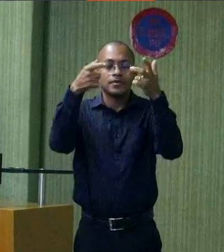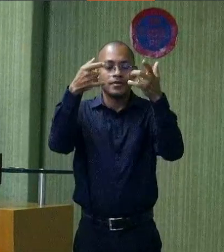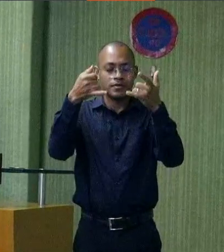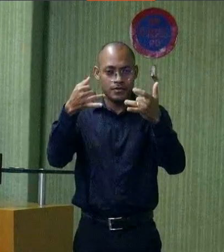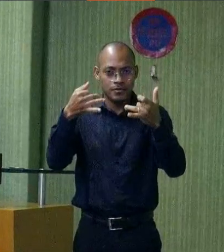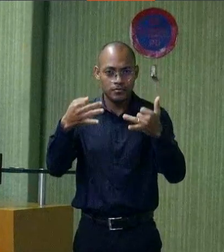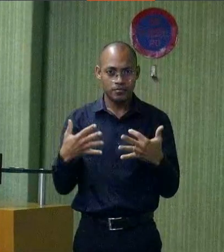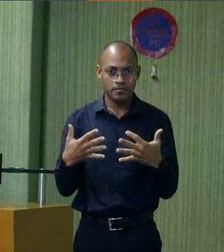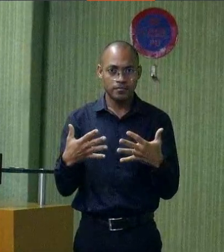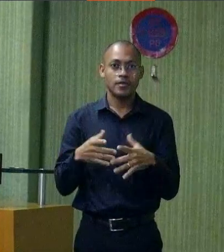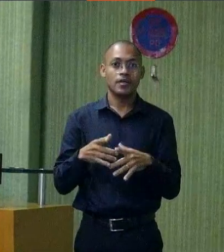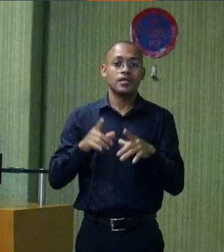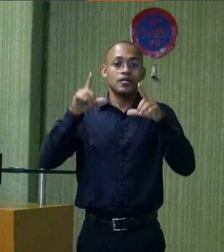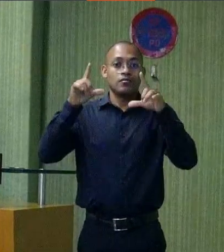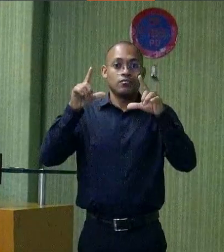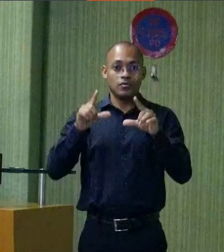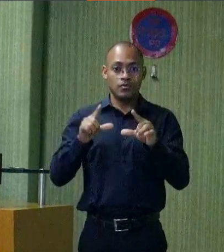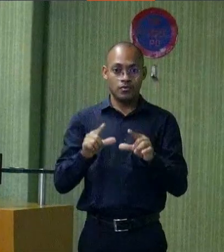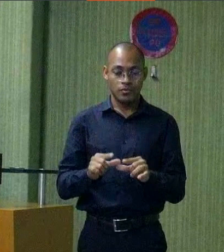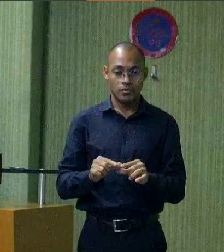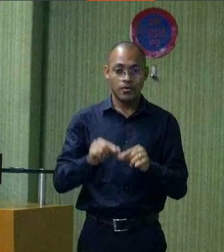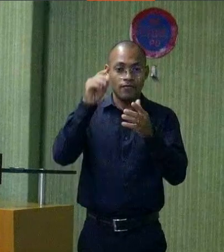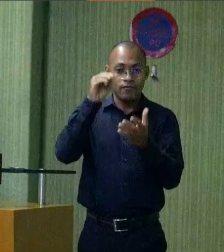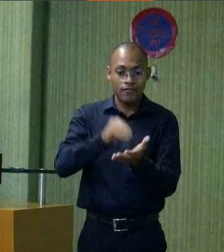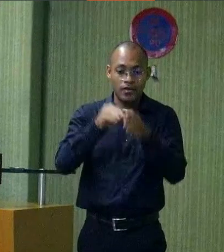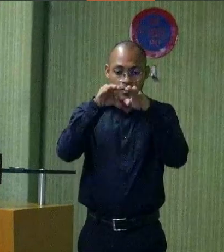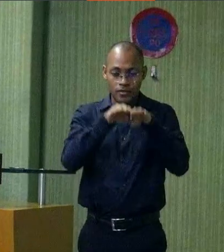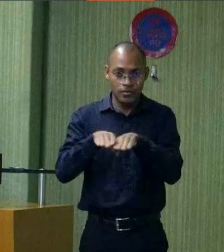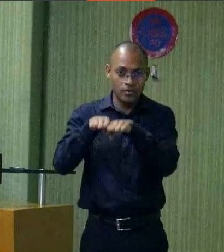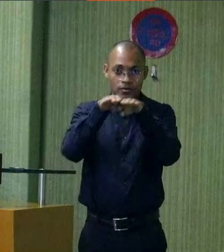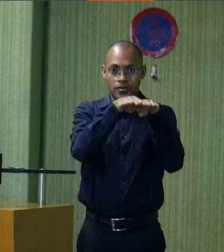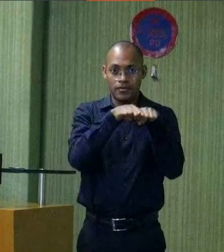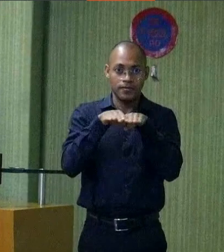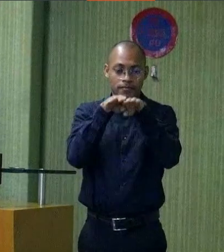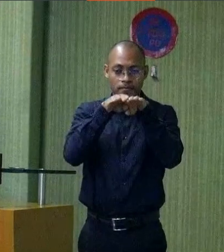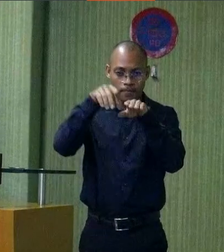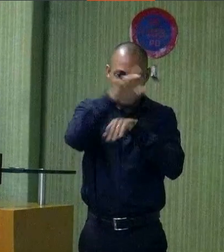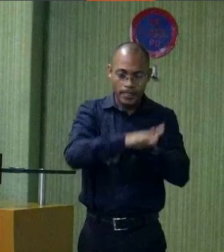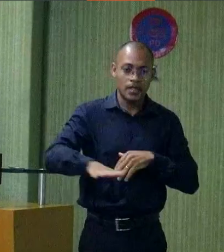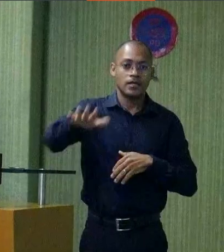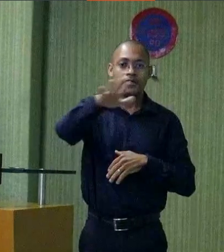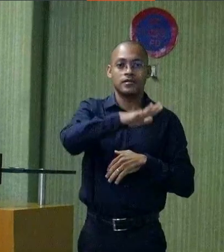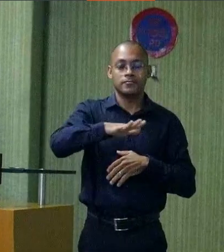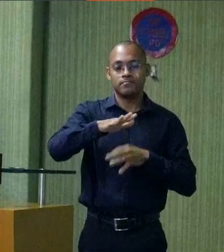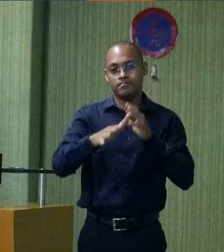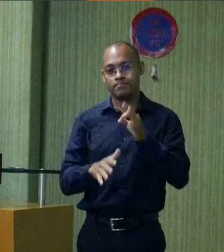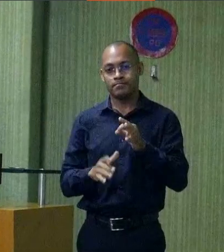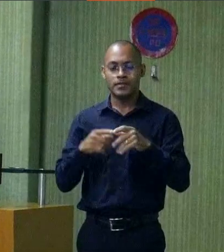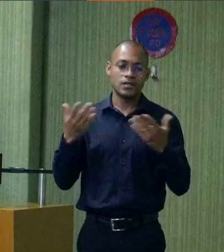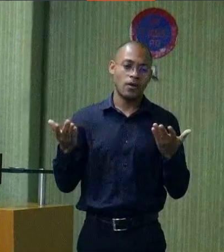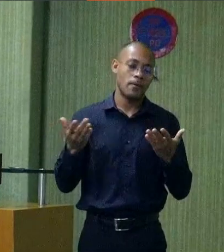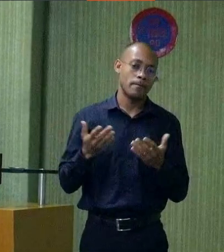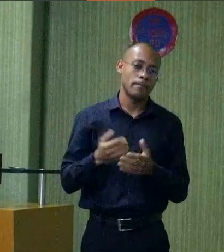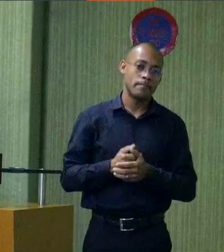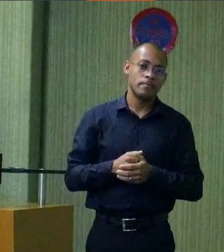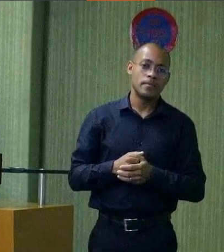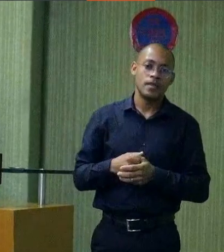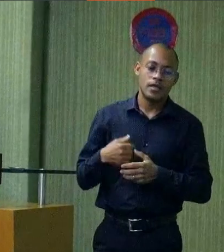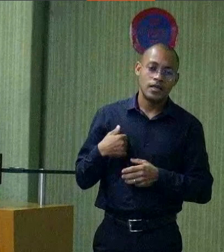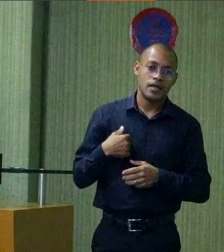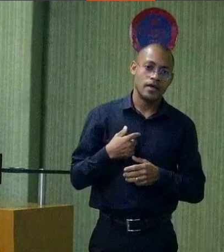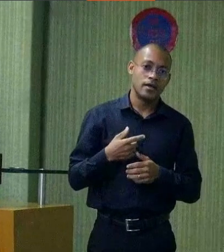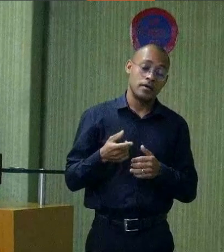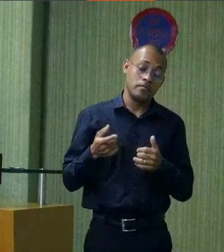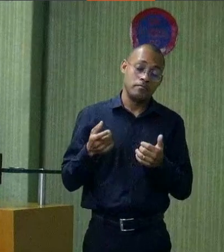eh de desigualdades de aprendizagem entre grupos da população né pela primeira vez aparece de uma